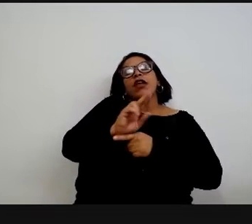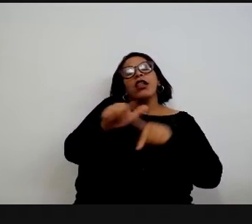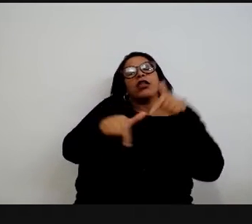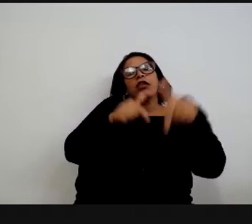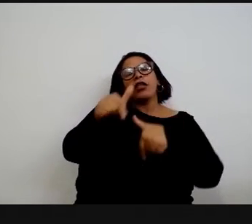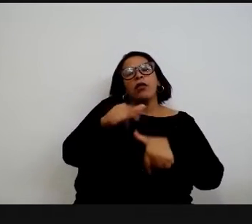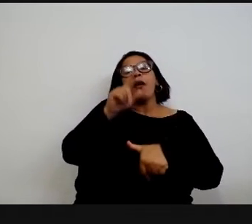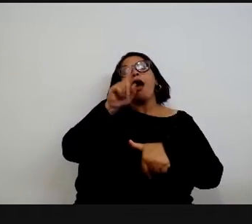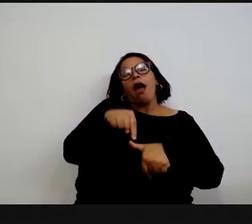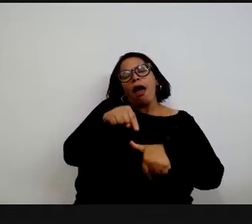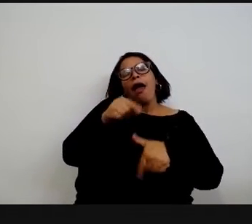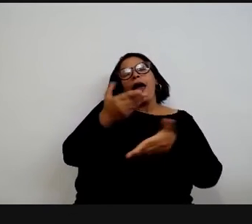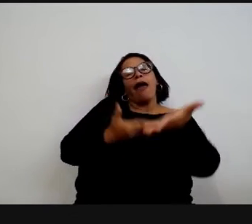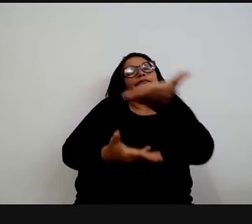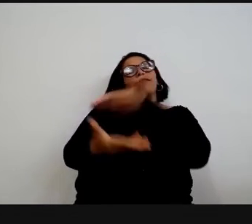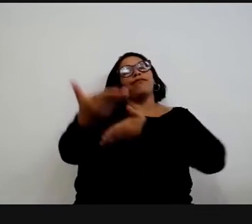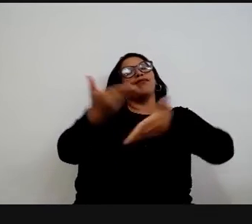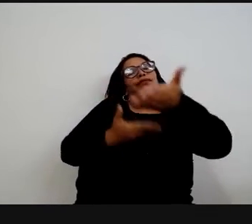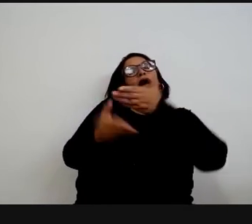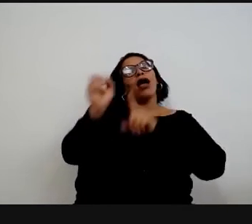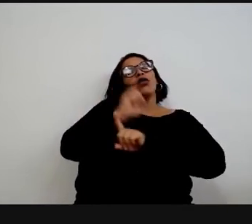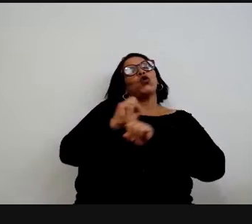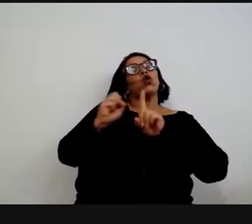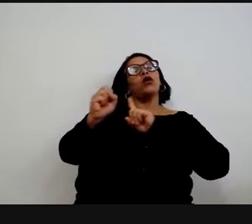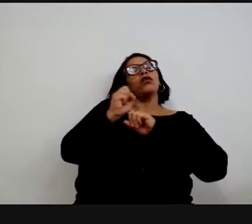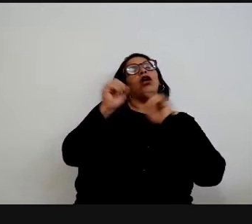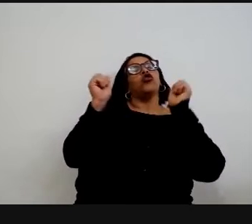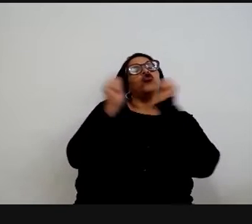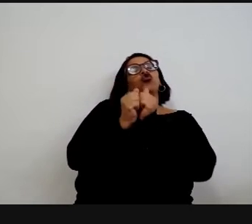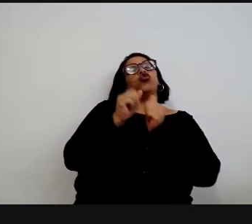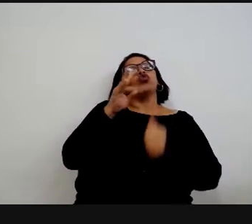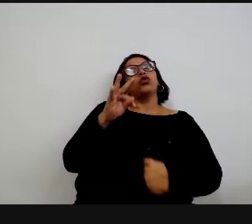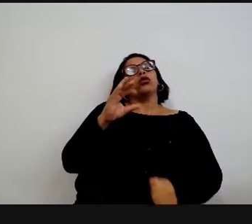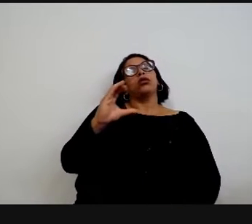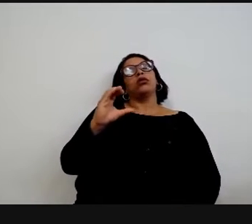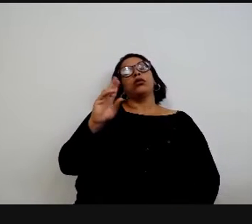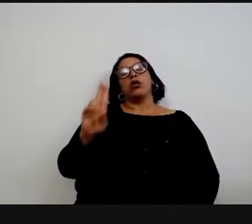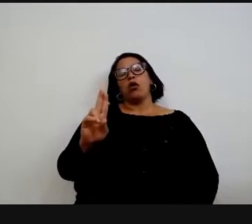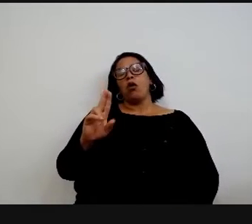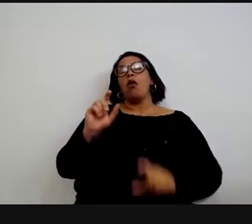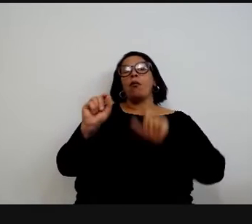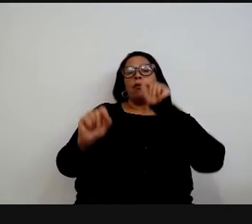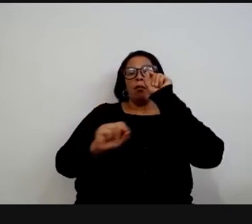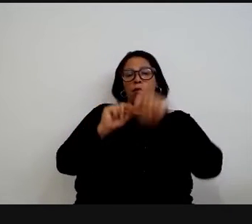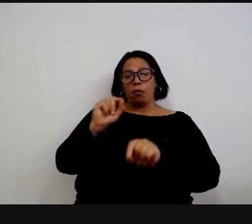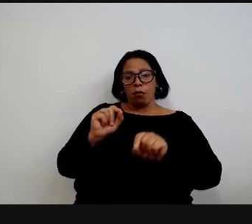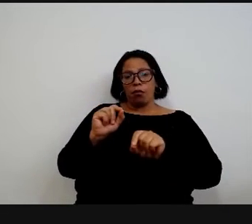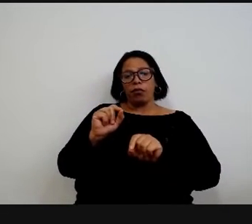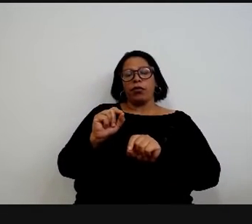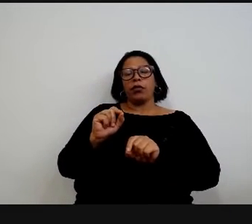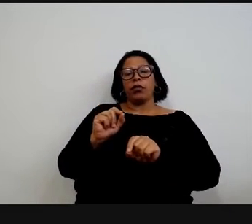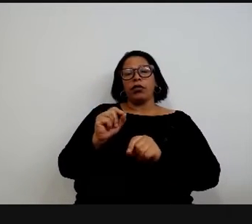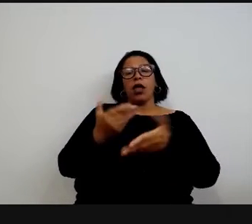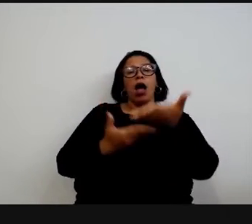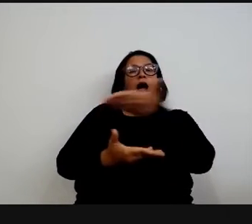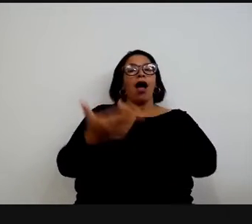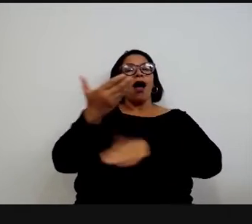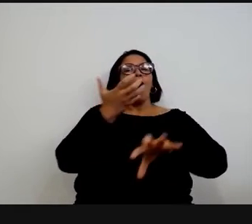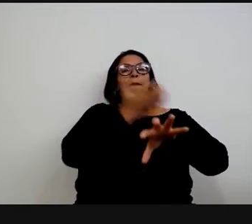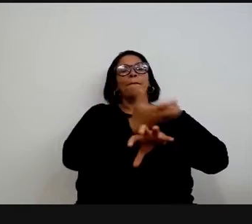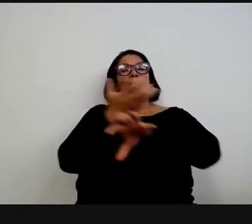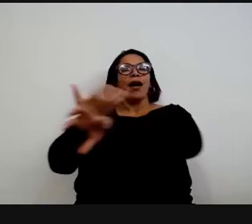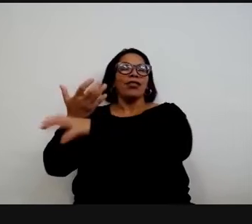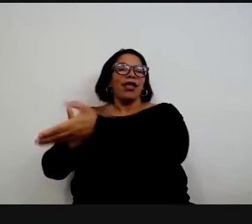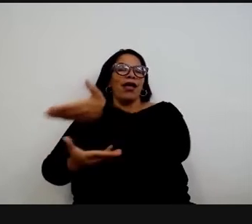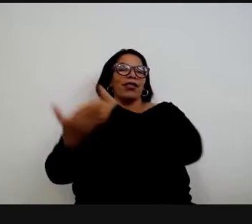Então, essa é uma outra forma de aproximar a sociedade do tribunal, partindo também da